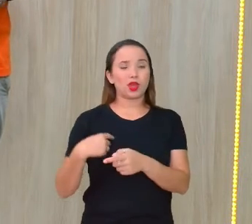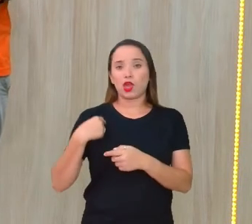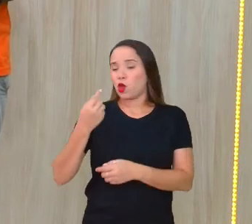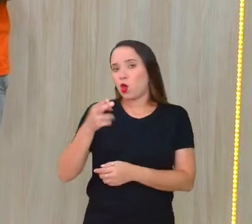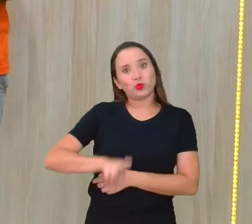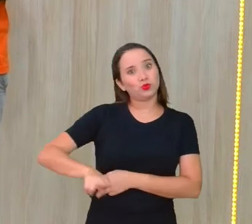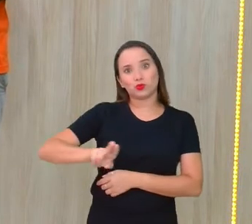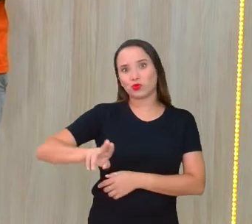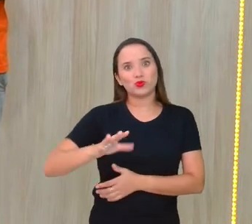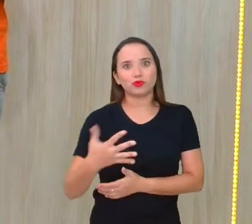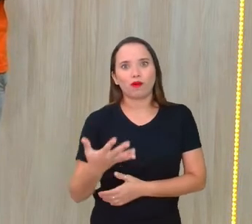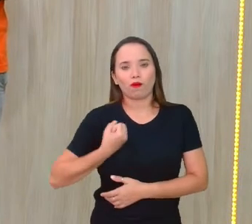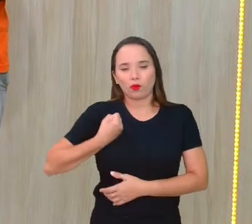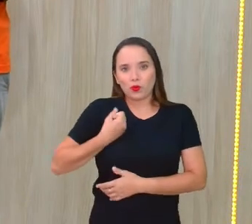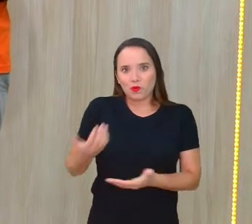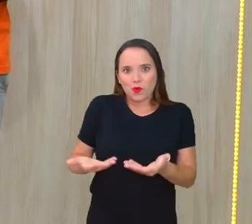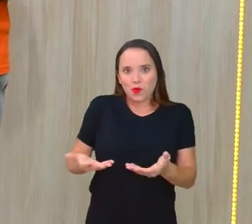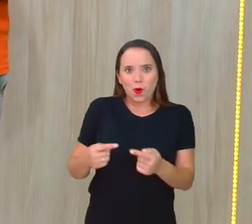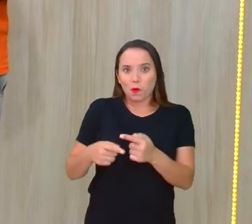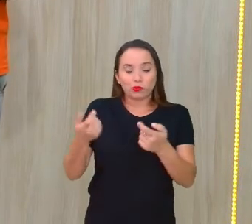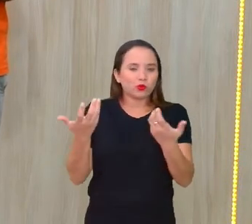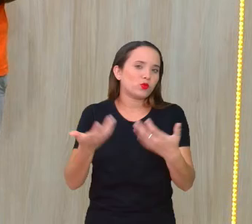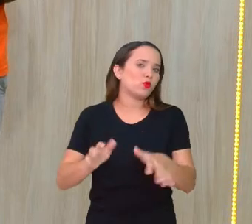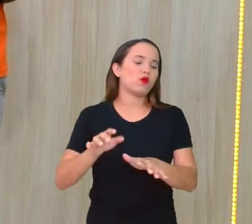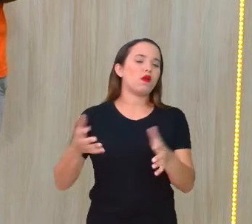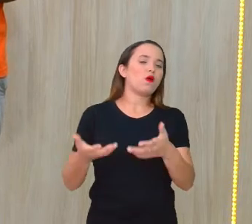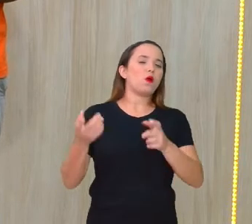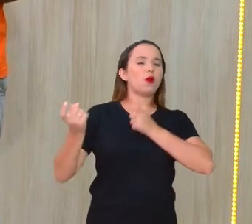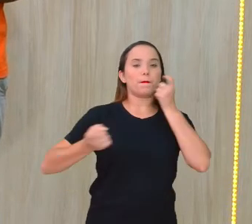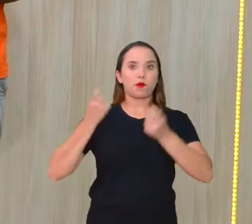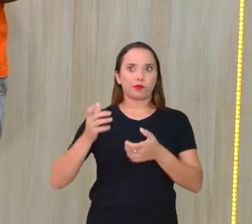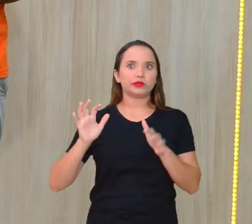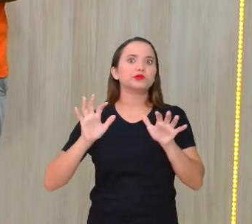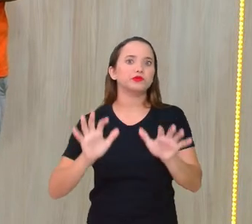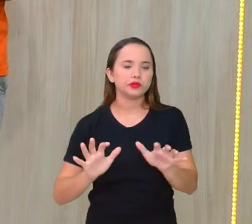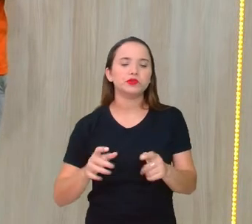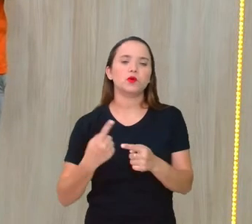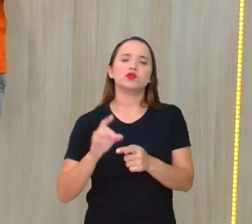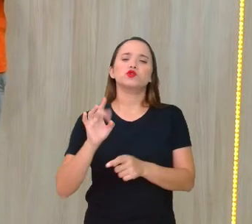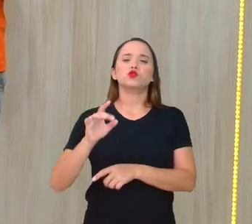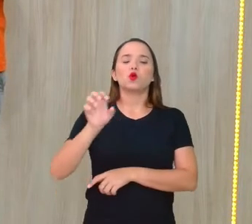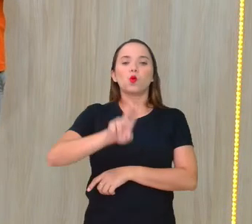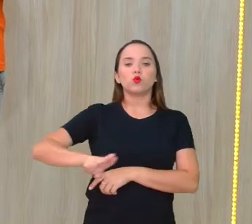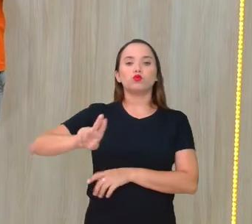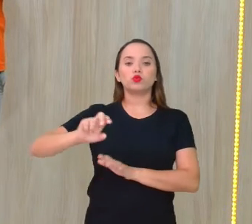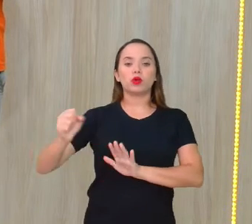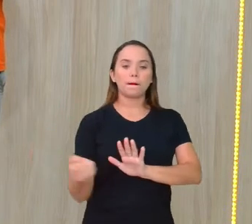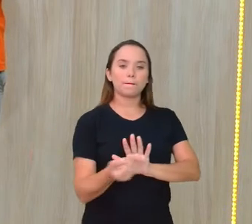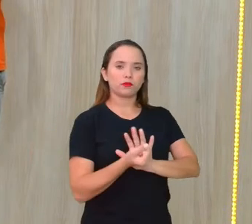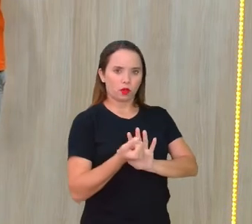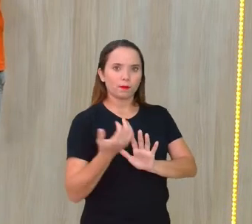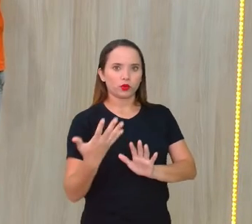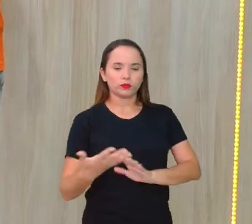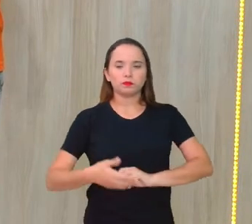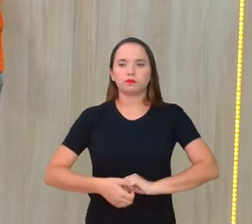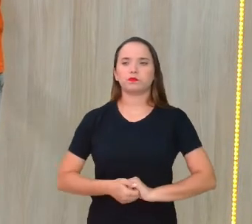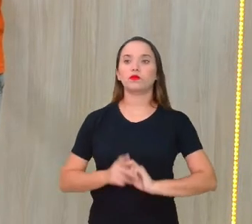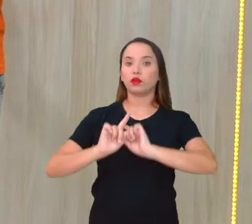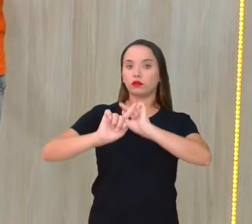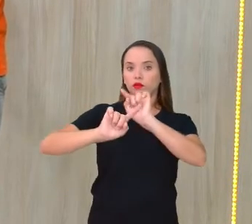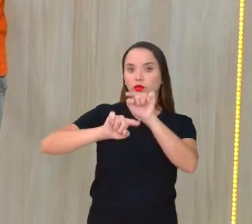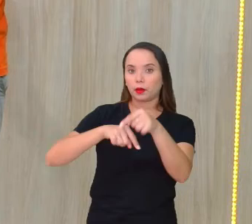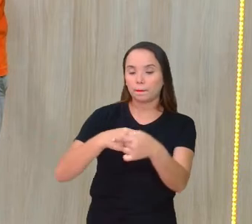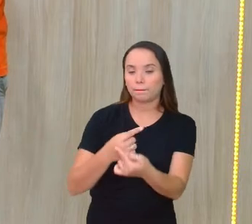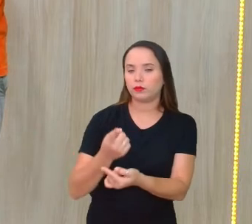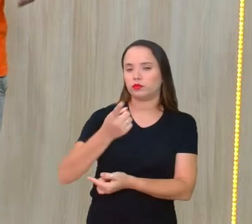coloquei, né? Eu apenas coloquei os símbolos ali para fazer essa representação. E quando a gente vai quantificar isso, depois de